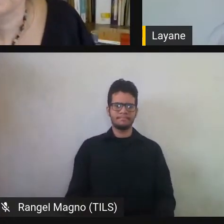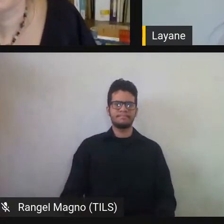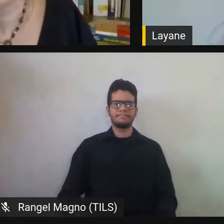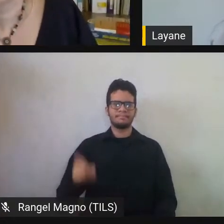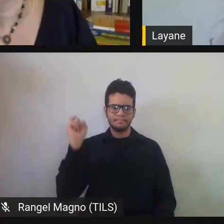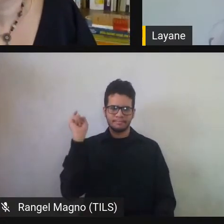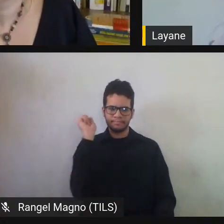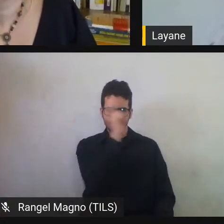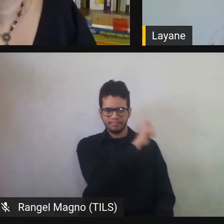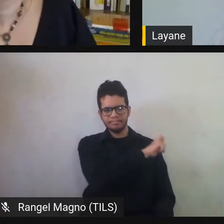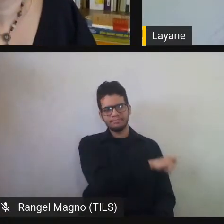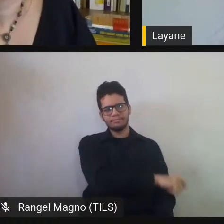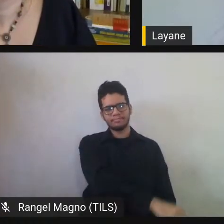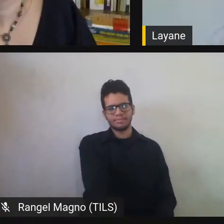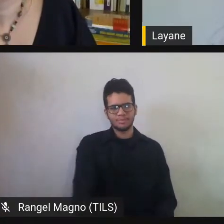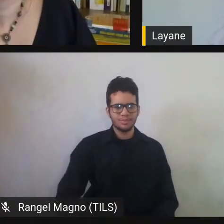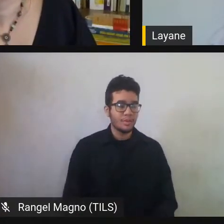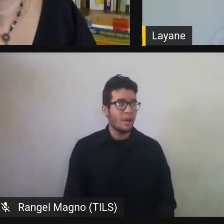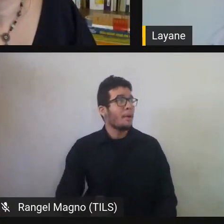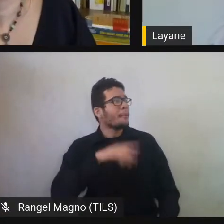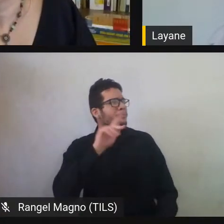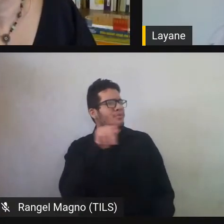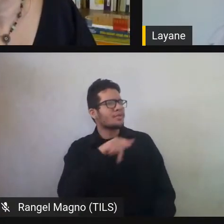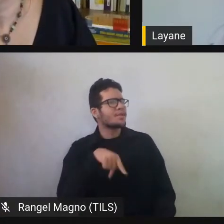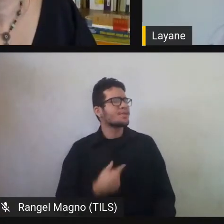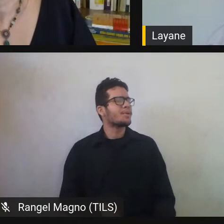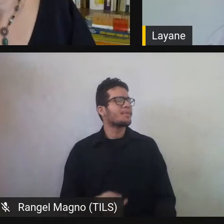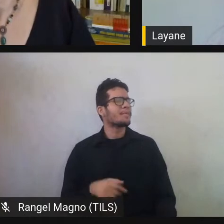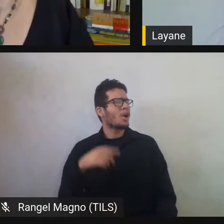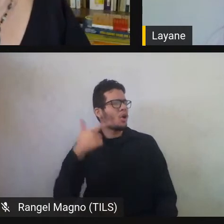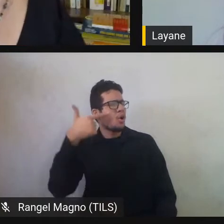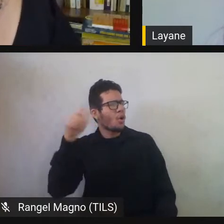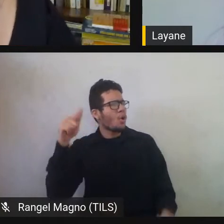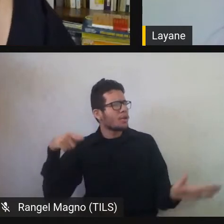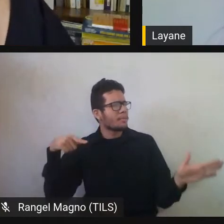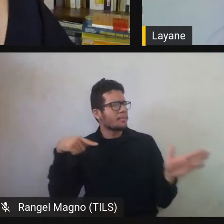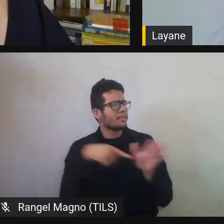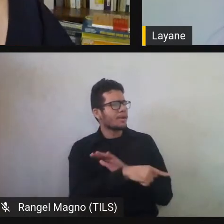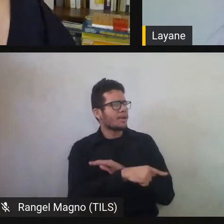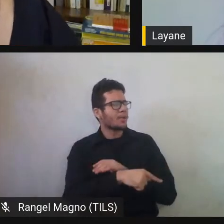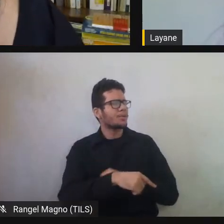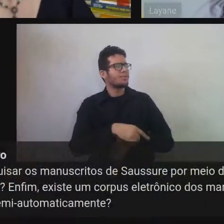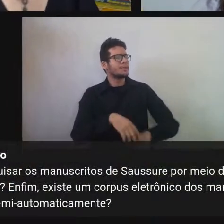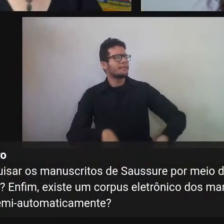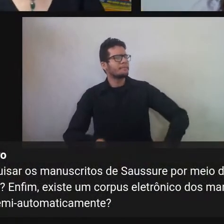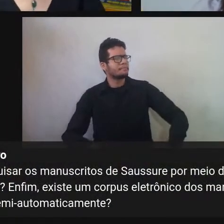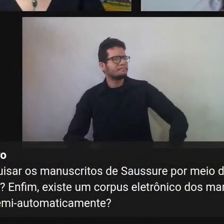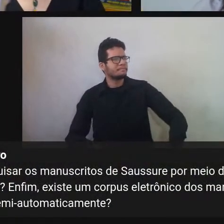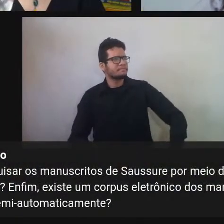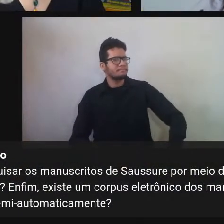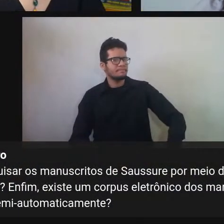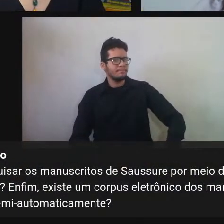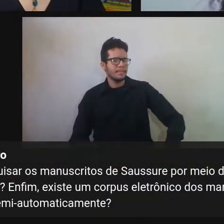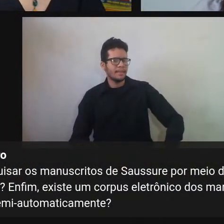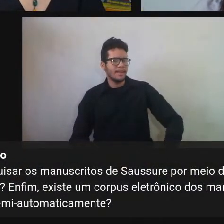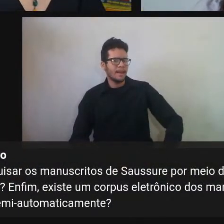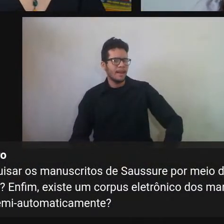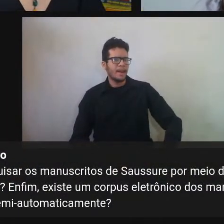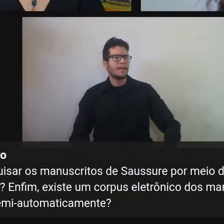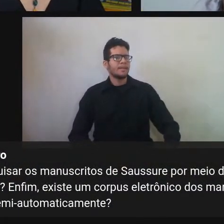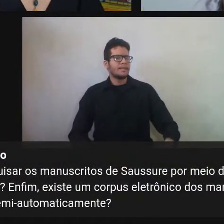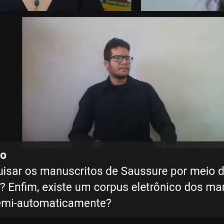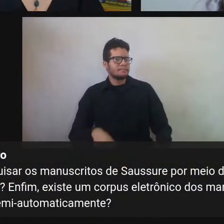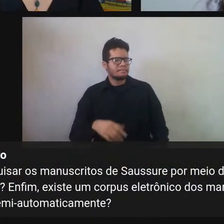professora temos uma outra pergunta que foi feita pelo Rafael Carreiro que dialoga bastante com